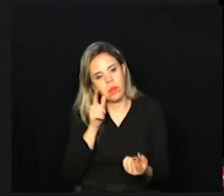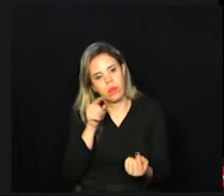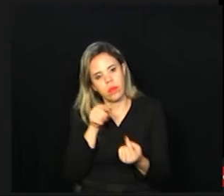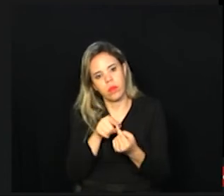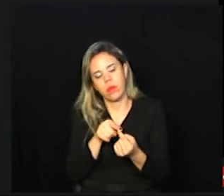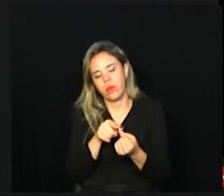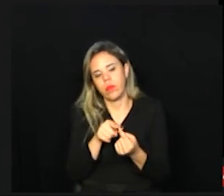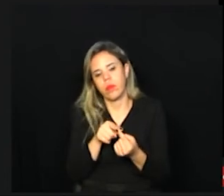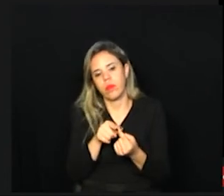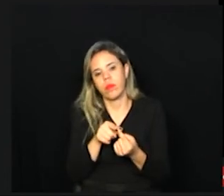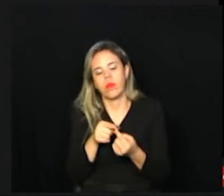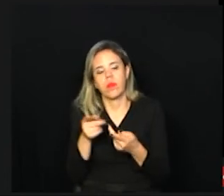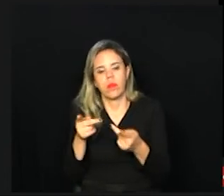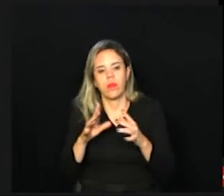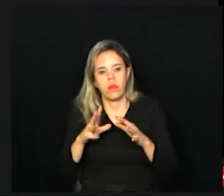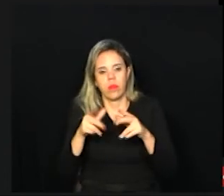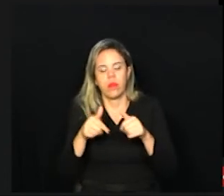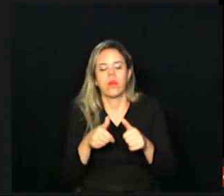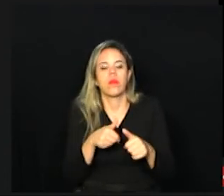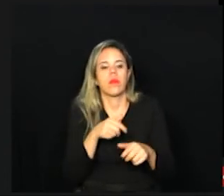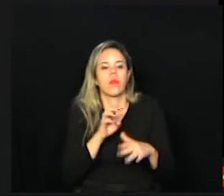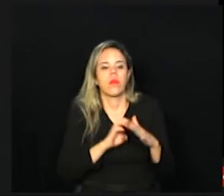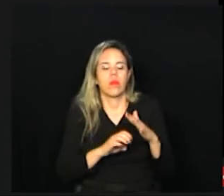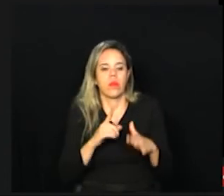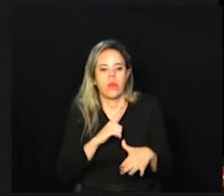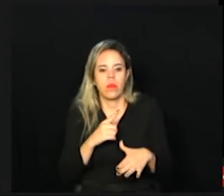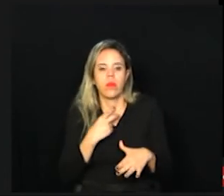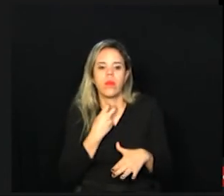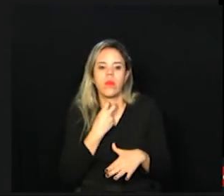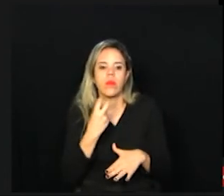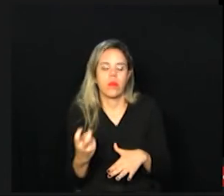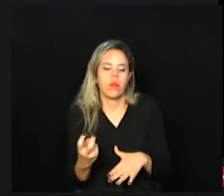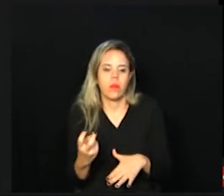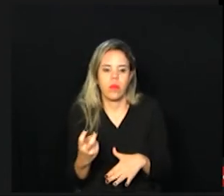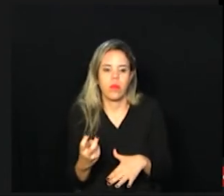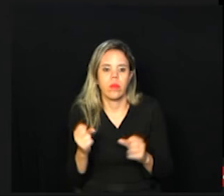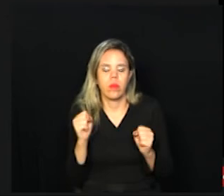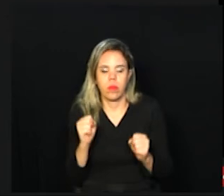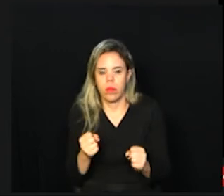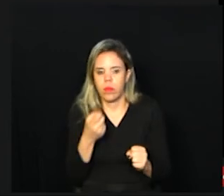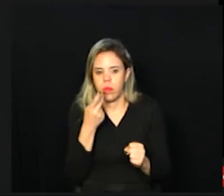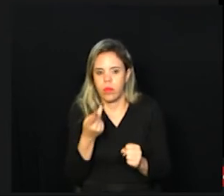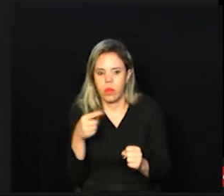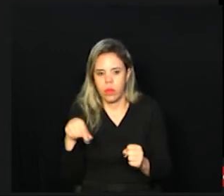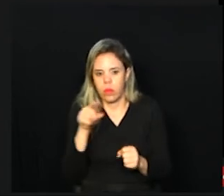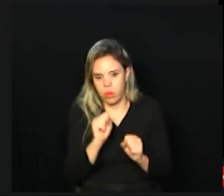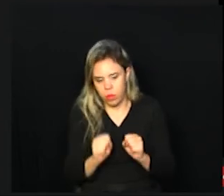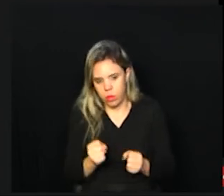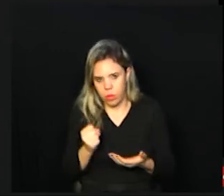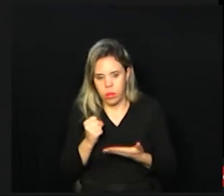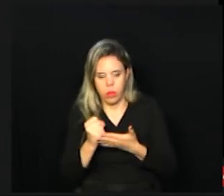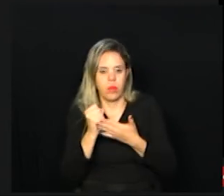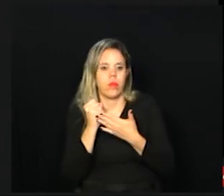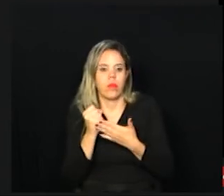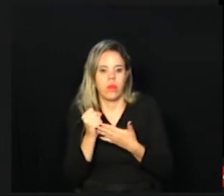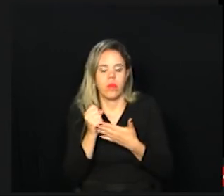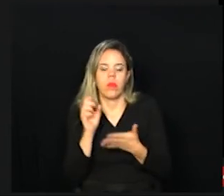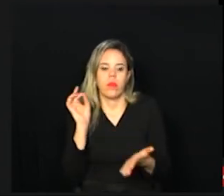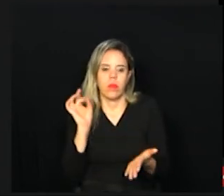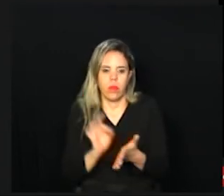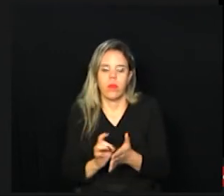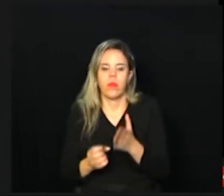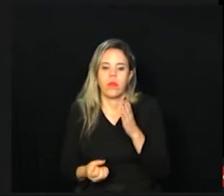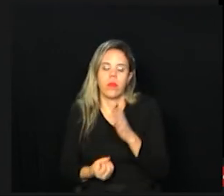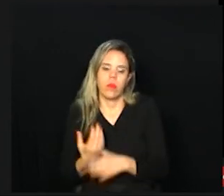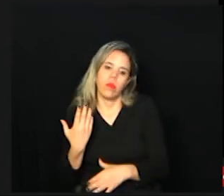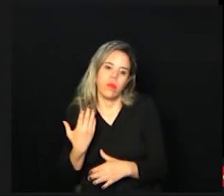a chamar todos os coletivos, que todos tenham voz, que todos possam falar, que todos possam ajudar a realmente criar